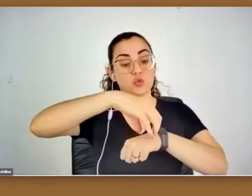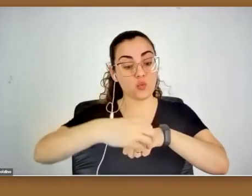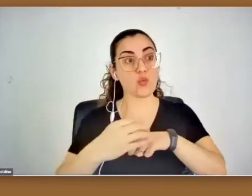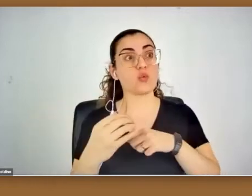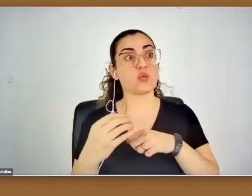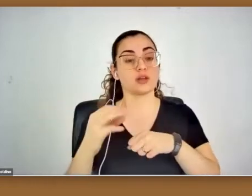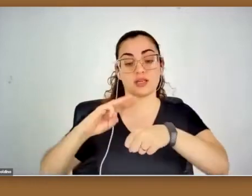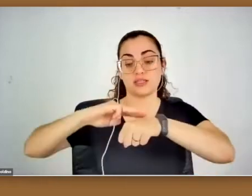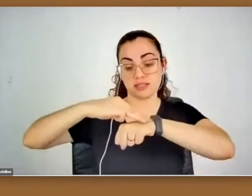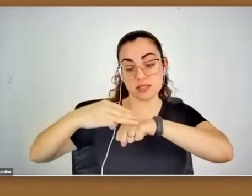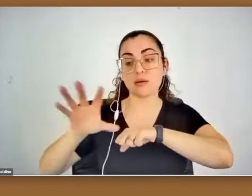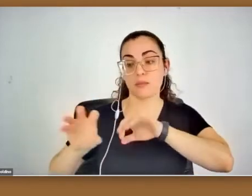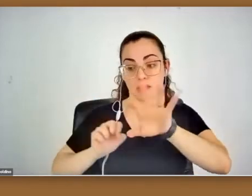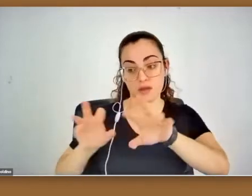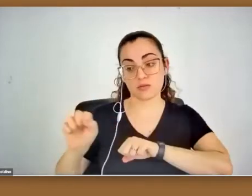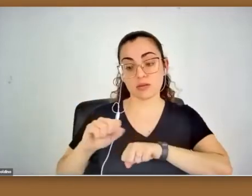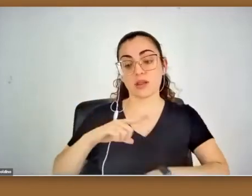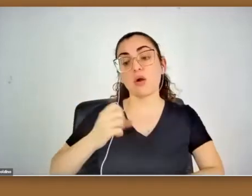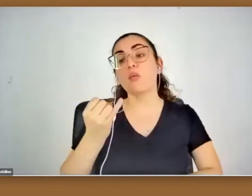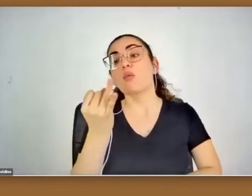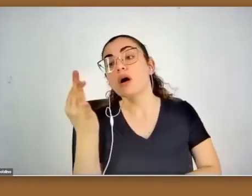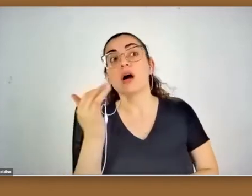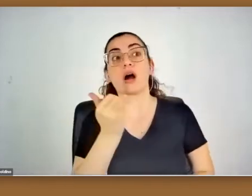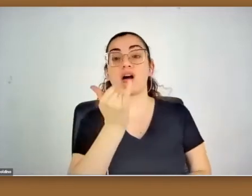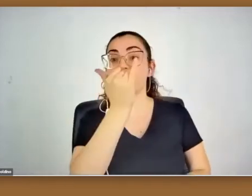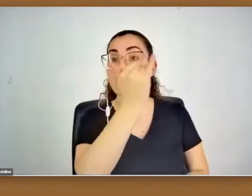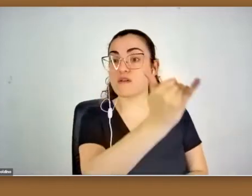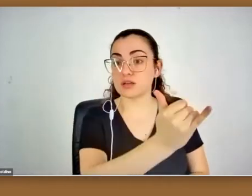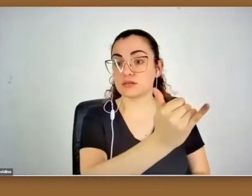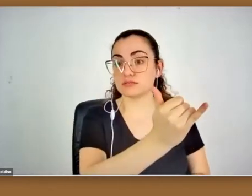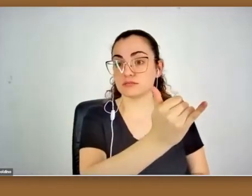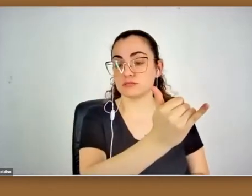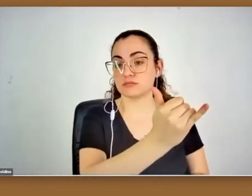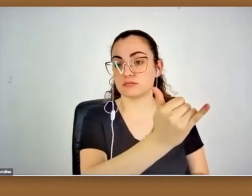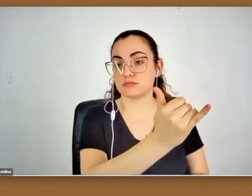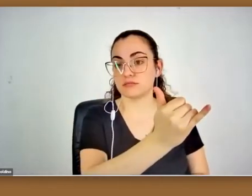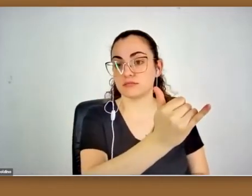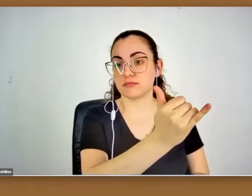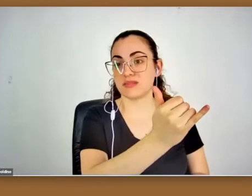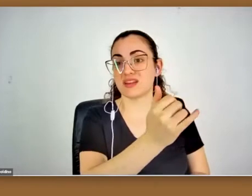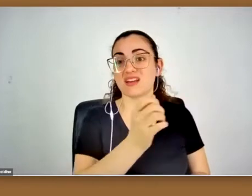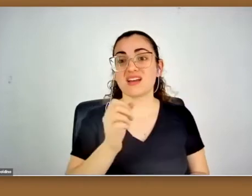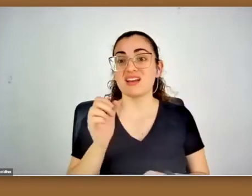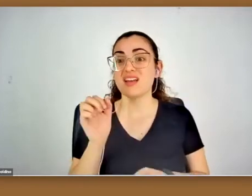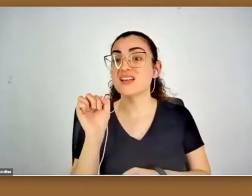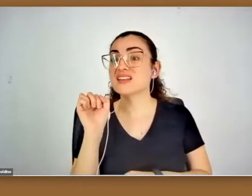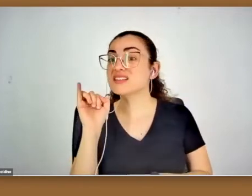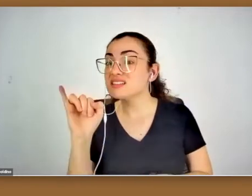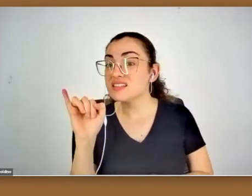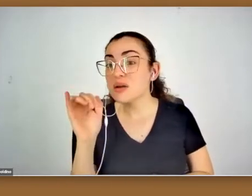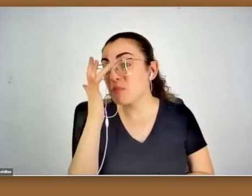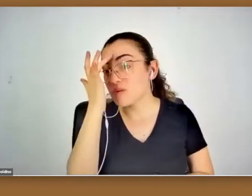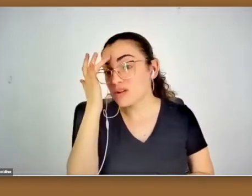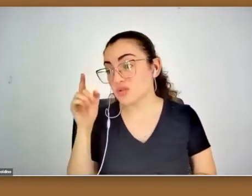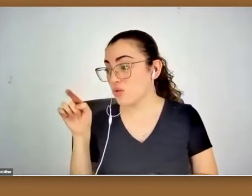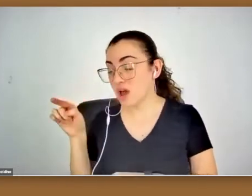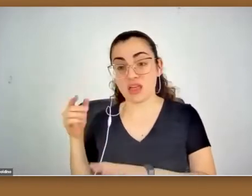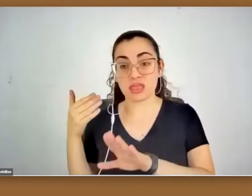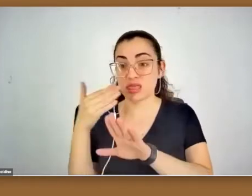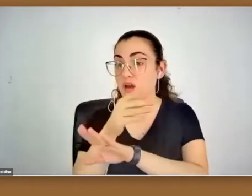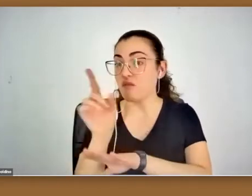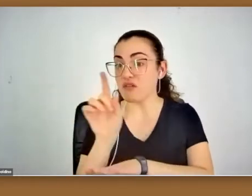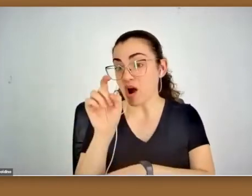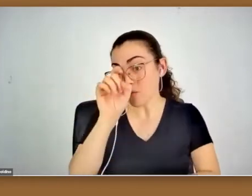aí, muitas vezes acontece o quê? Ou a pessoa, se ela não procura atendimento, ela não entra na estatística. Se o médico ou o enfermeiro